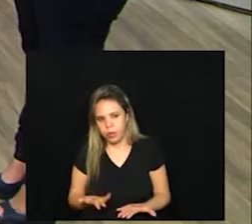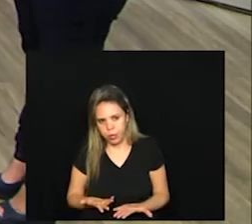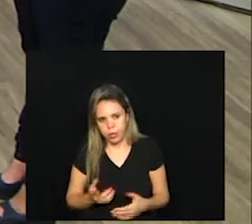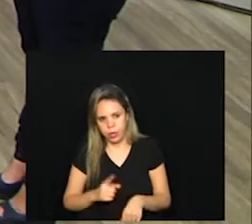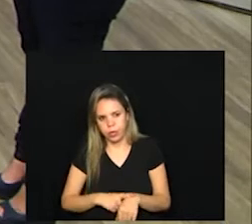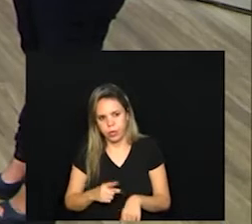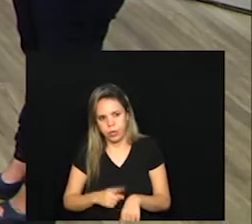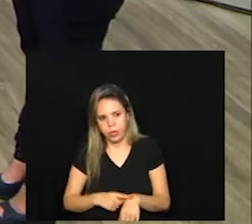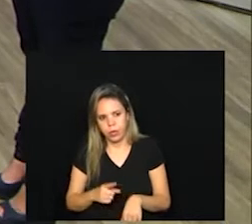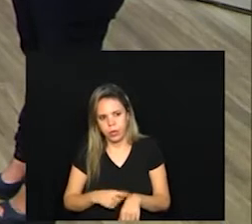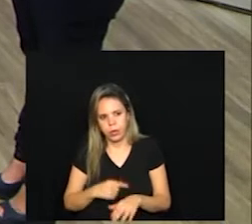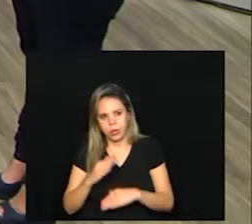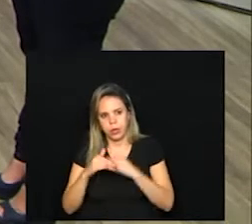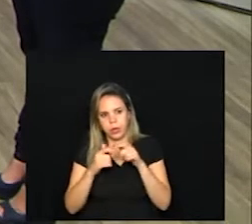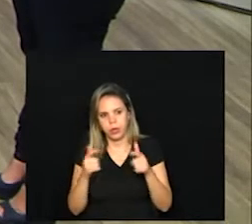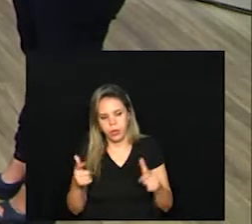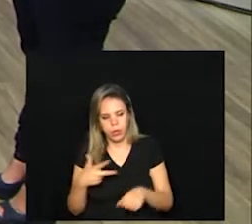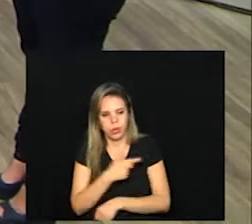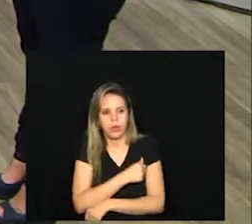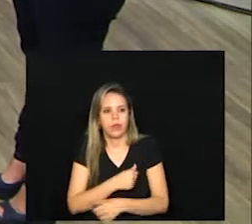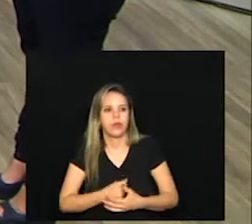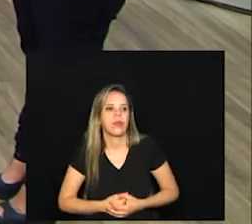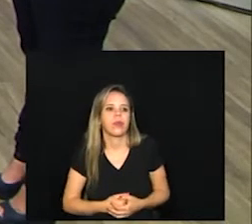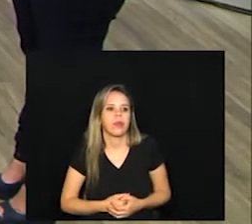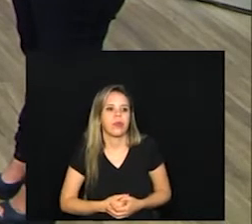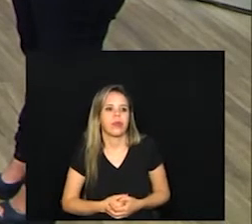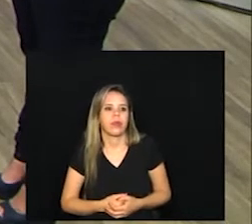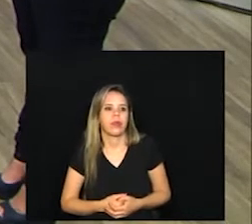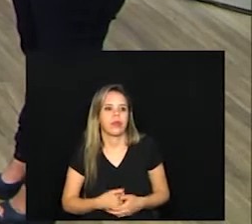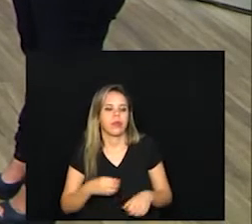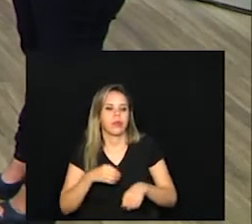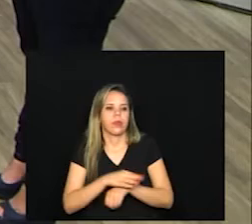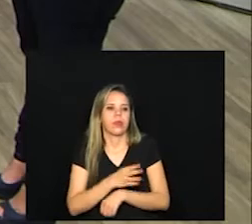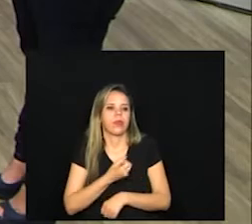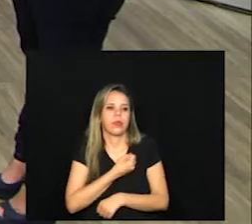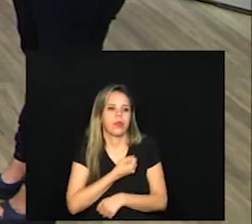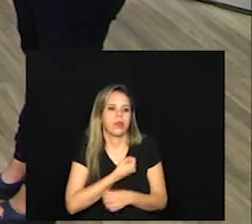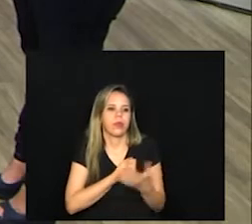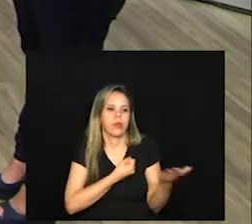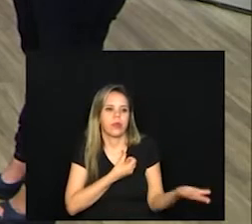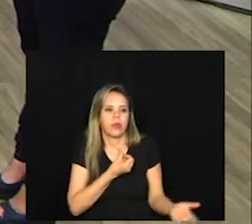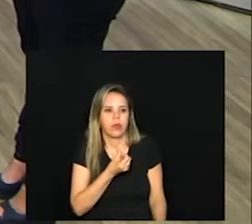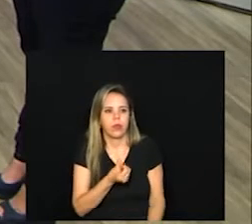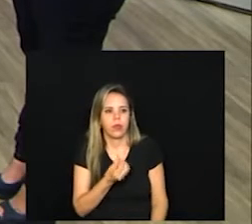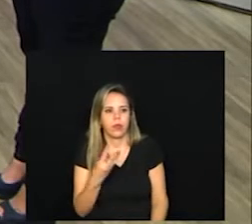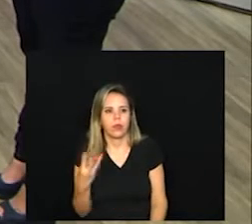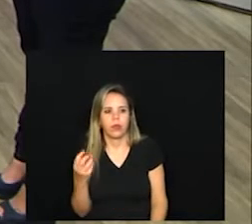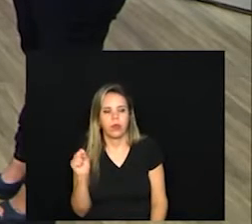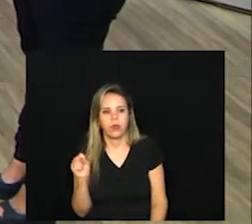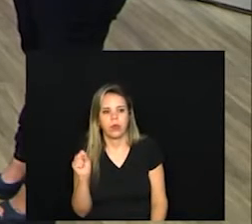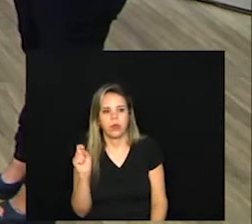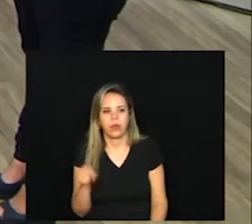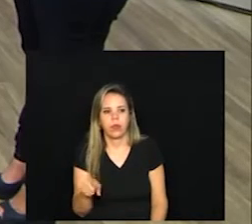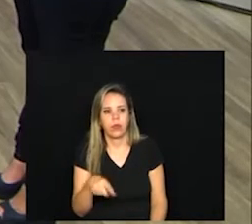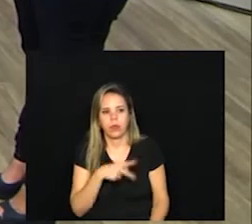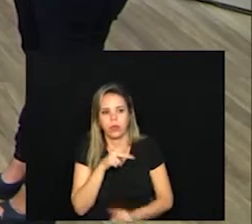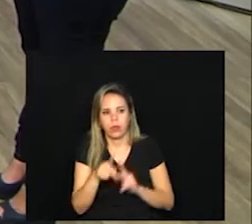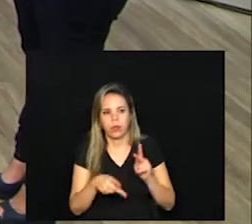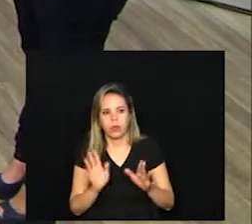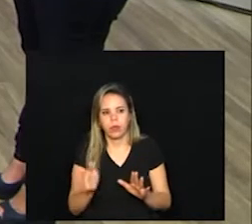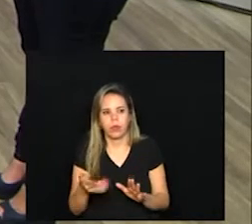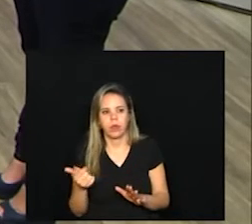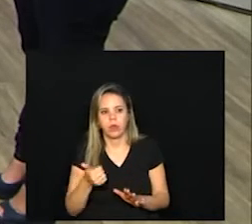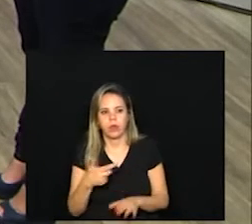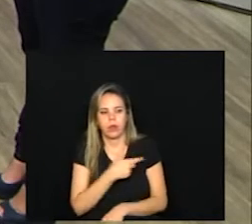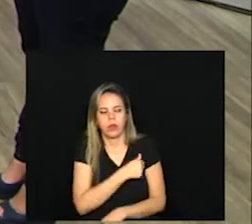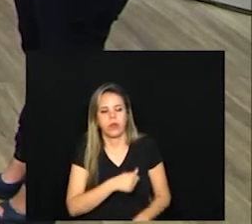neste momento, com o avanço da vacinação, né, a gente trouxe aqui o número, 638 mil pessoas já receberam